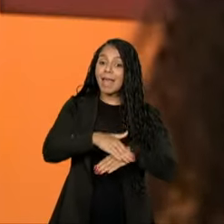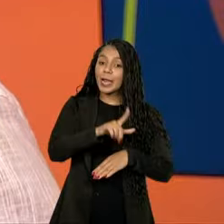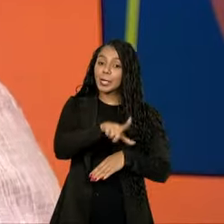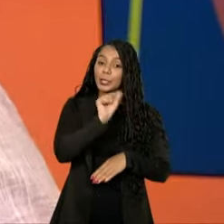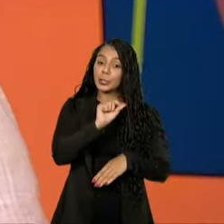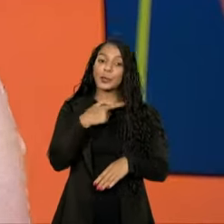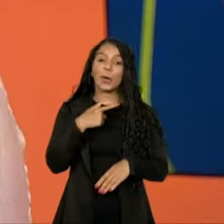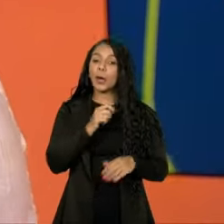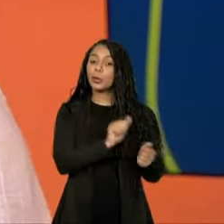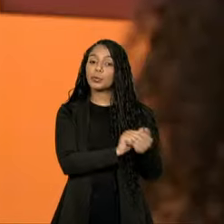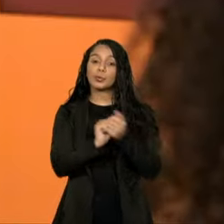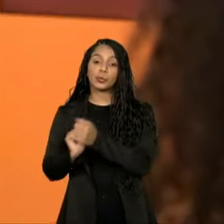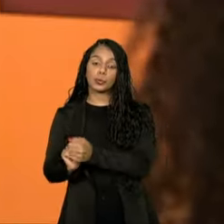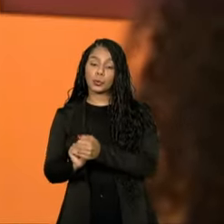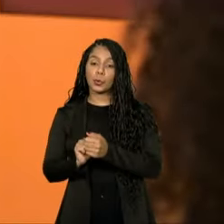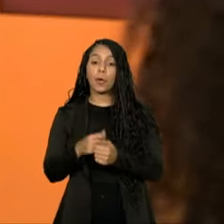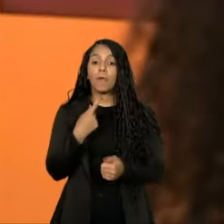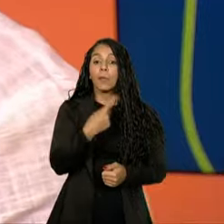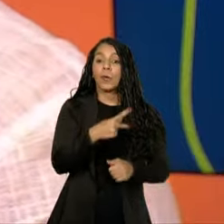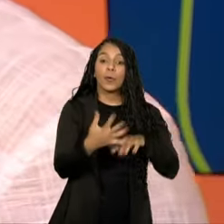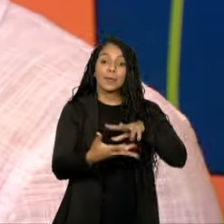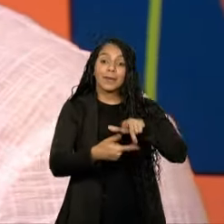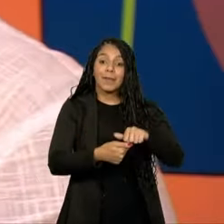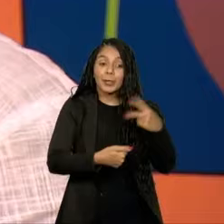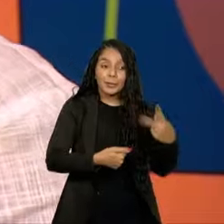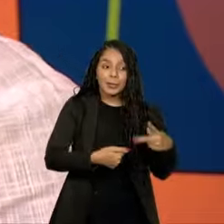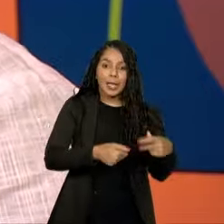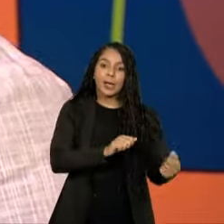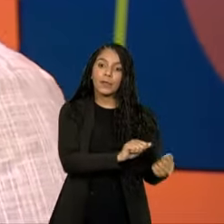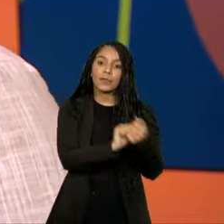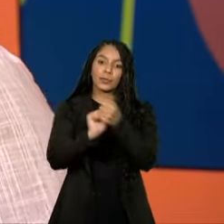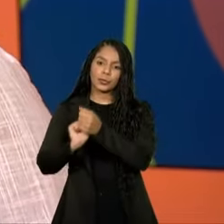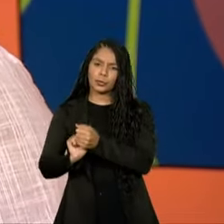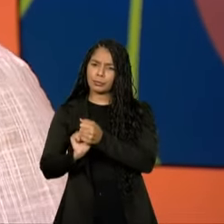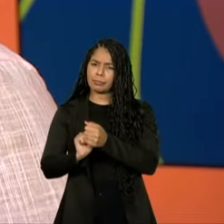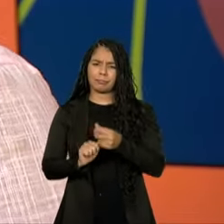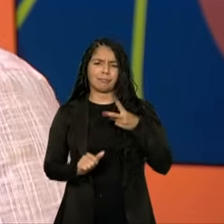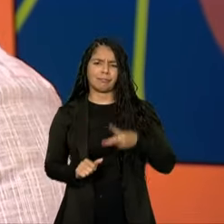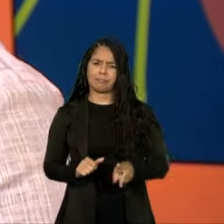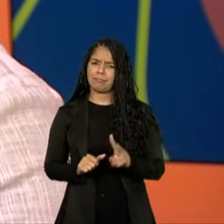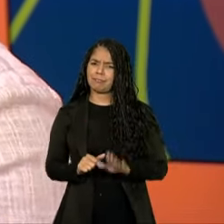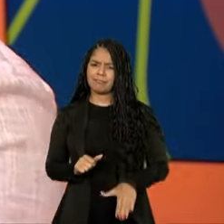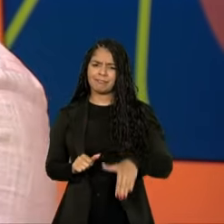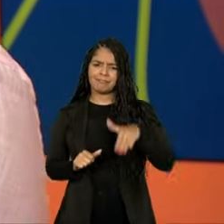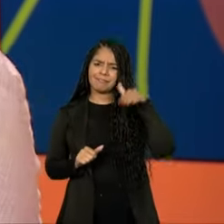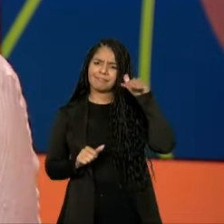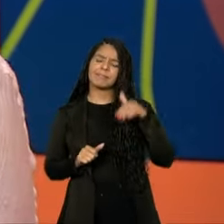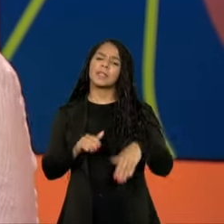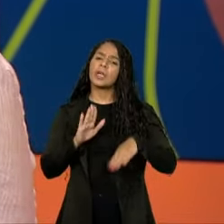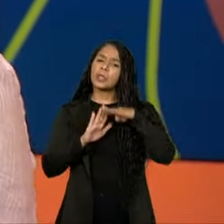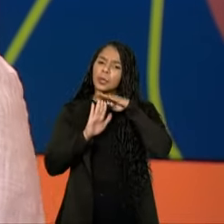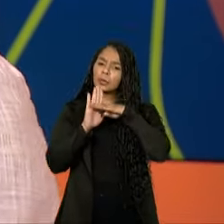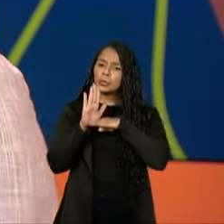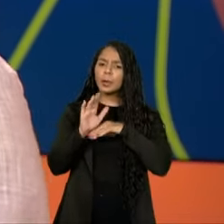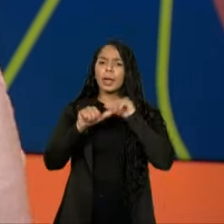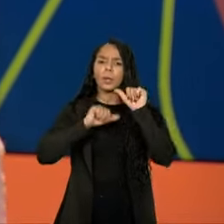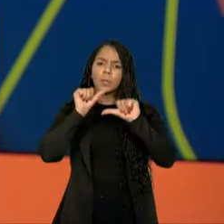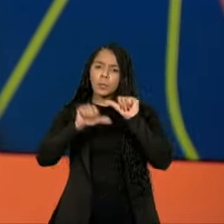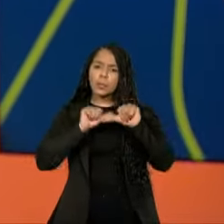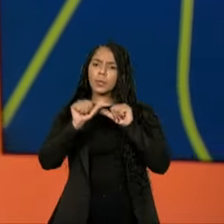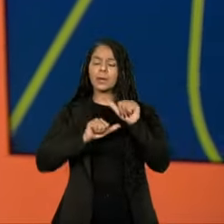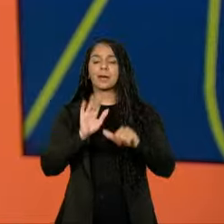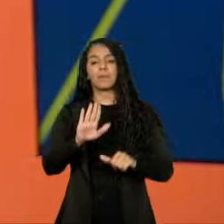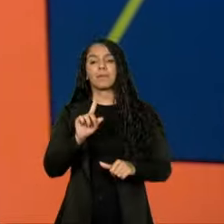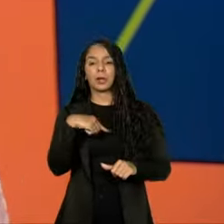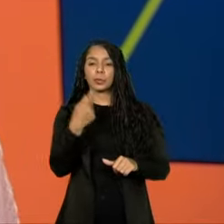com ele. Que esse no é muito mundo legal. Dele fazer o que ele quiser. Com o pai isso dele, né? Desde sempre. Então, isso, os programas foram mudando, mas o